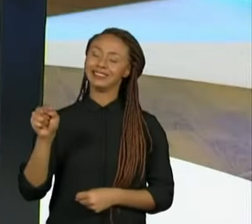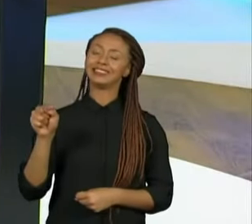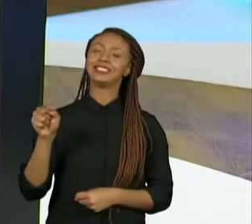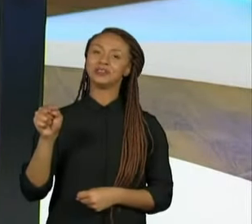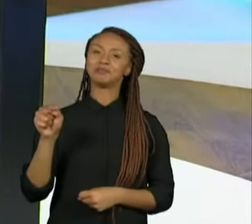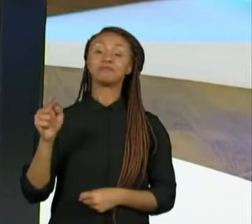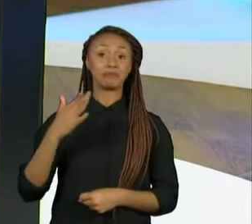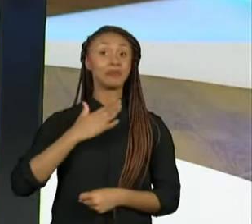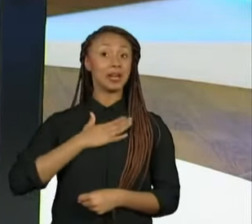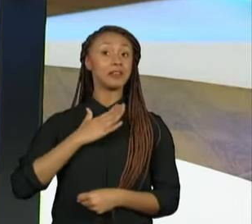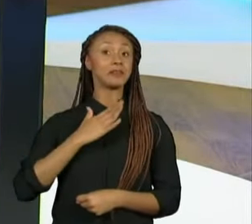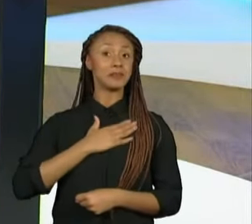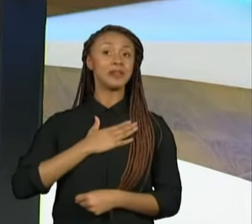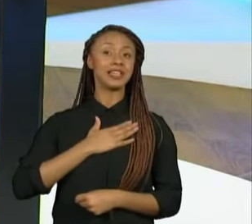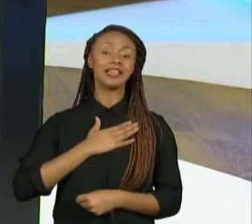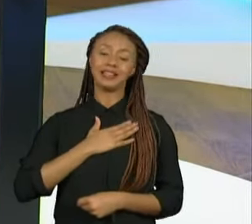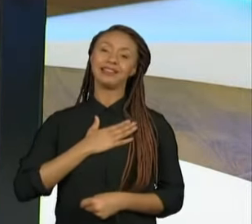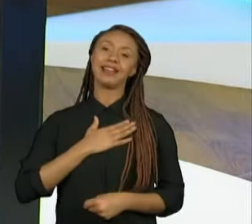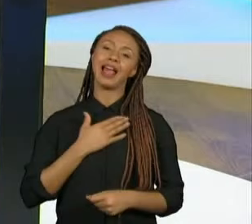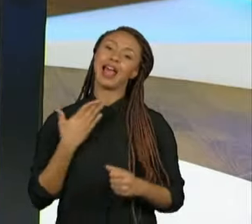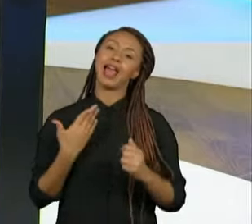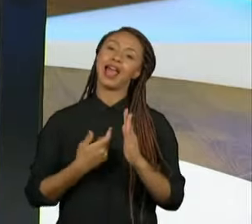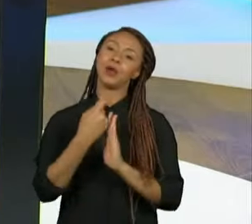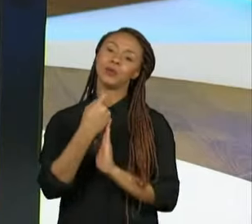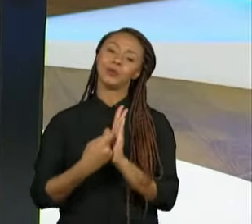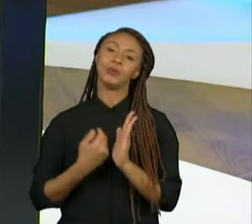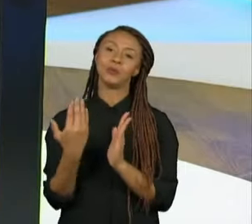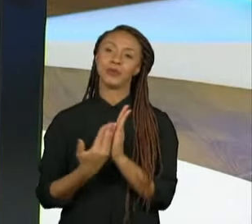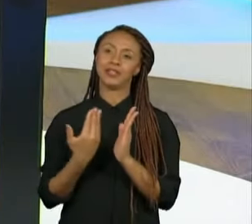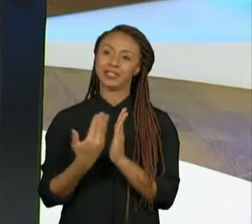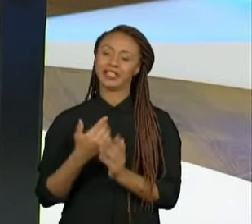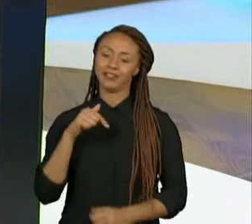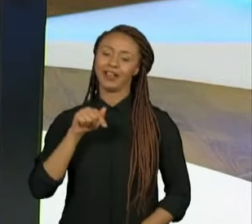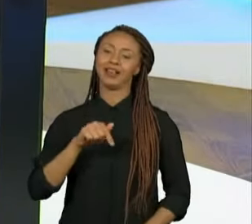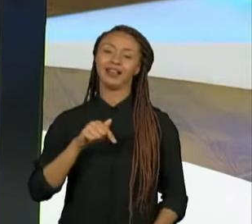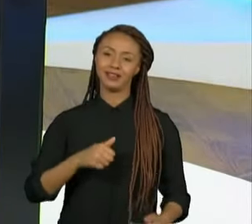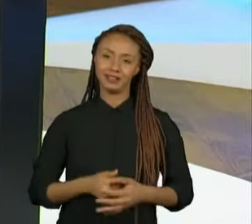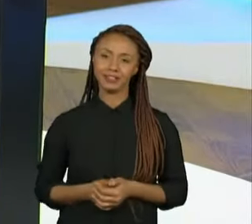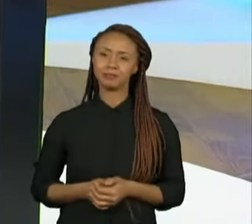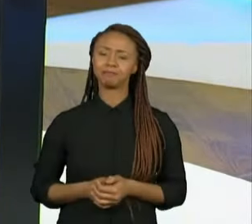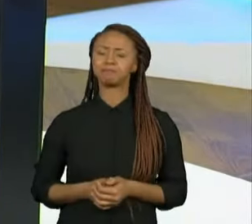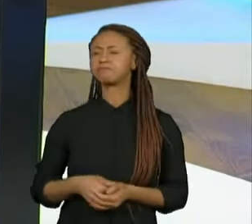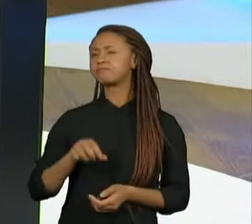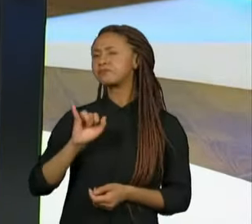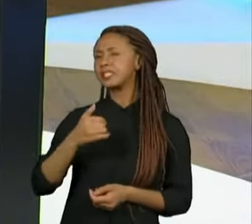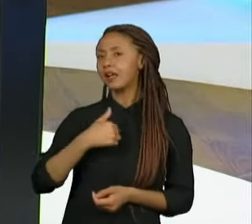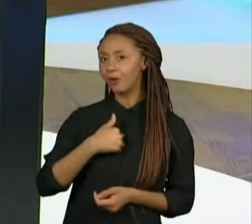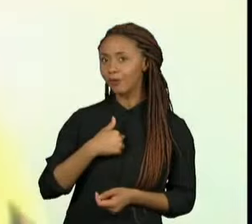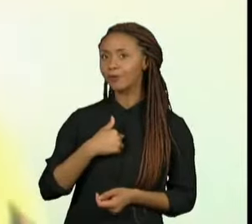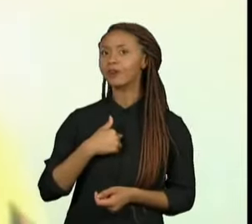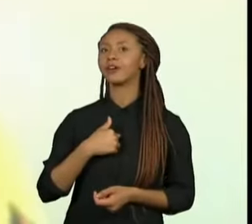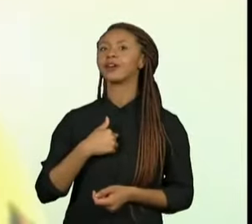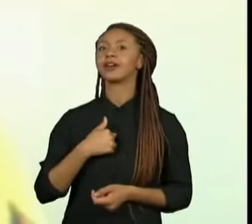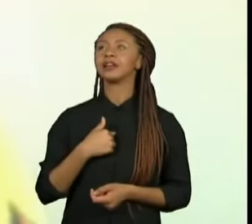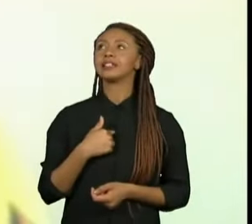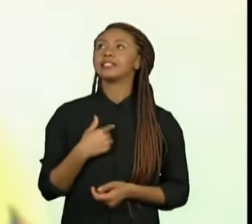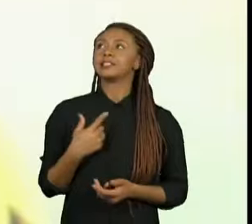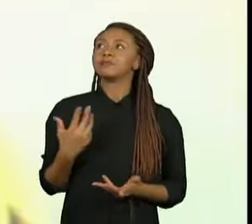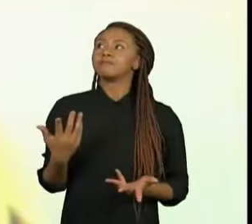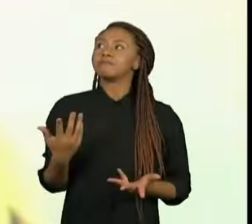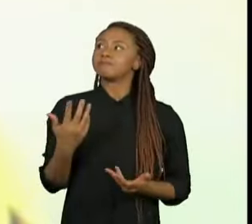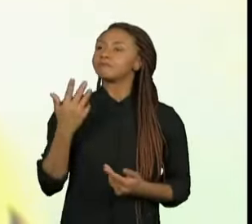está na base do meu texto, está na base do meu texto. Se eu pudesse